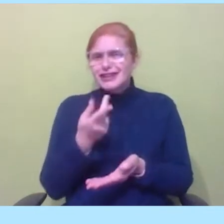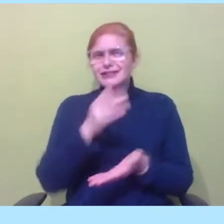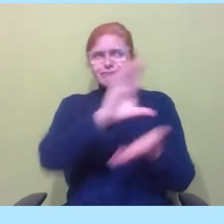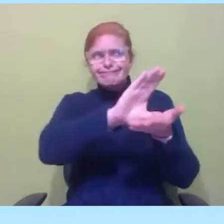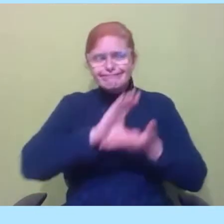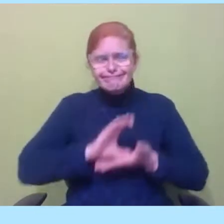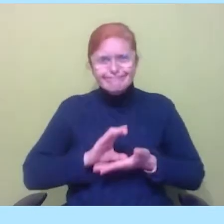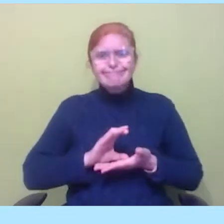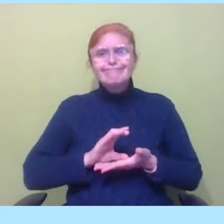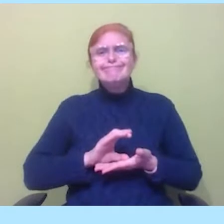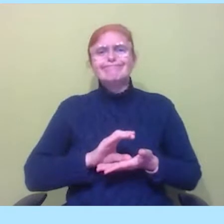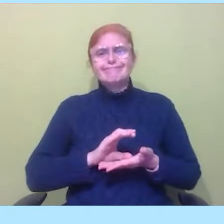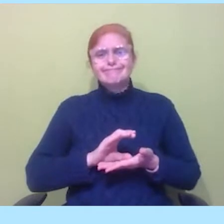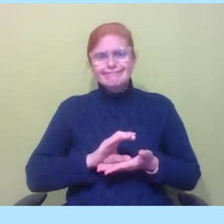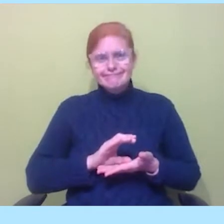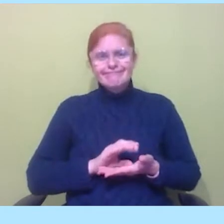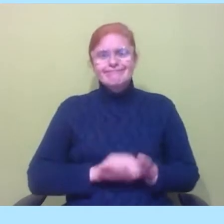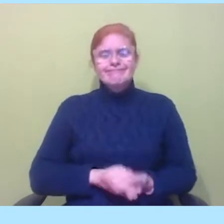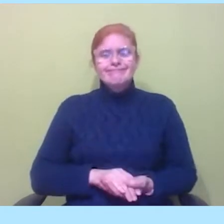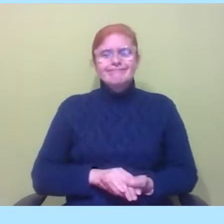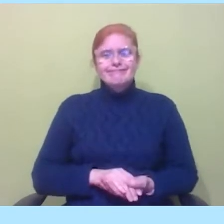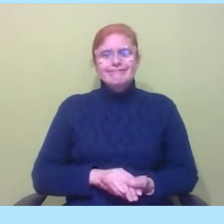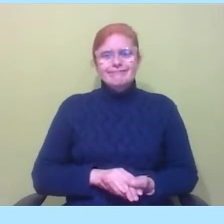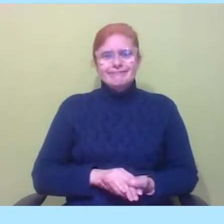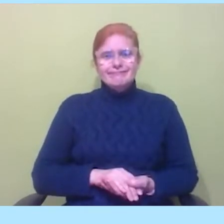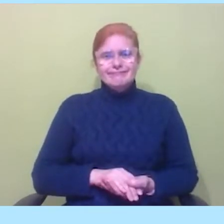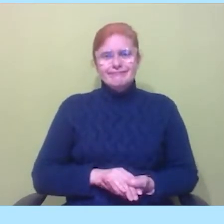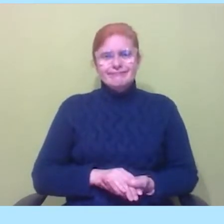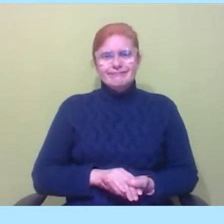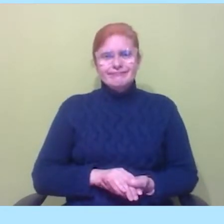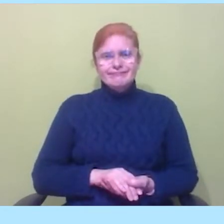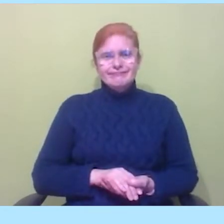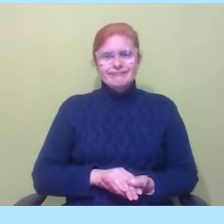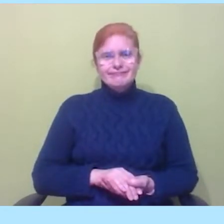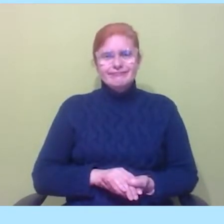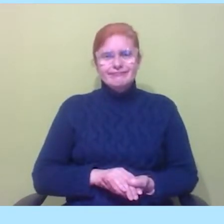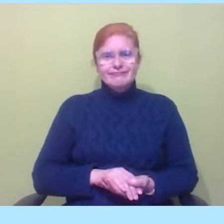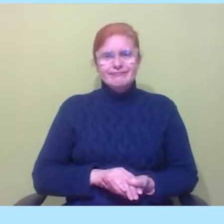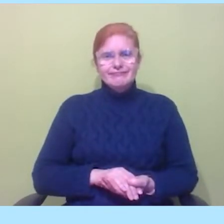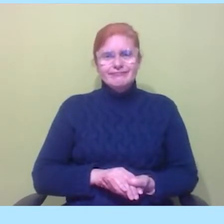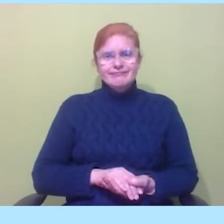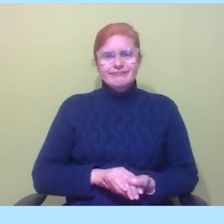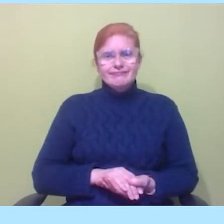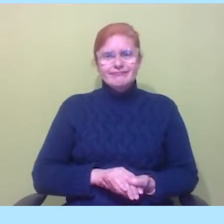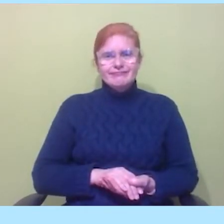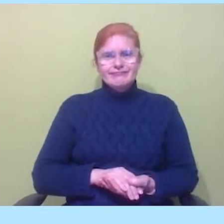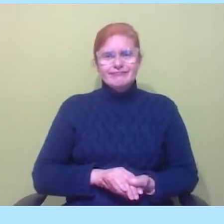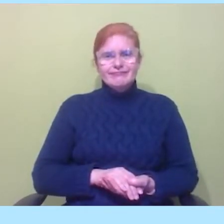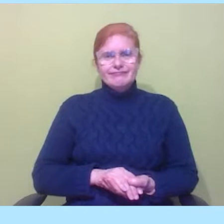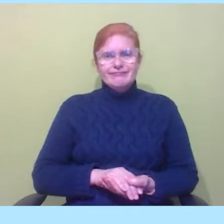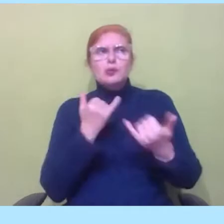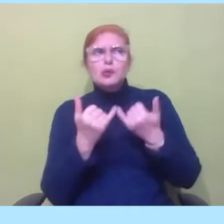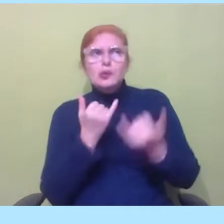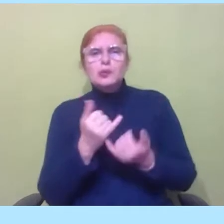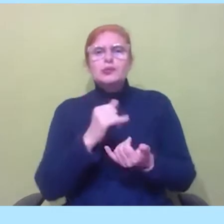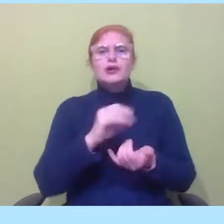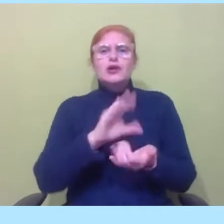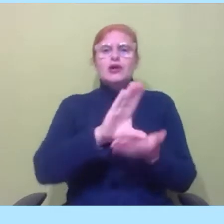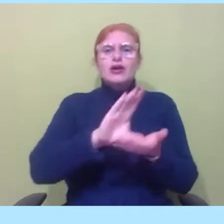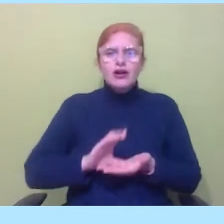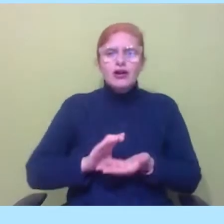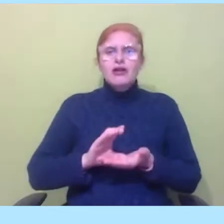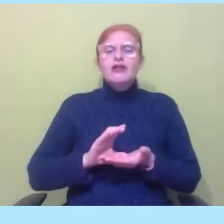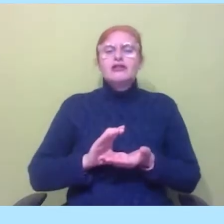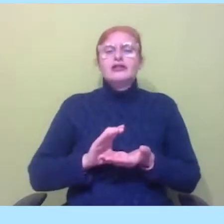um determinado, né, determinado valor, um determinado